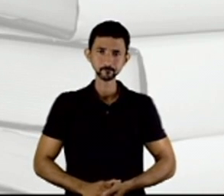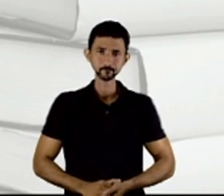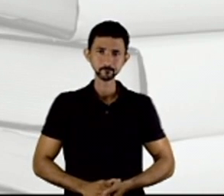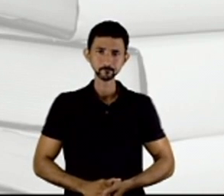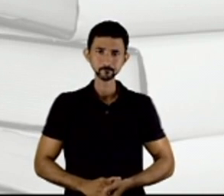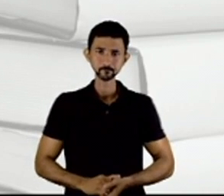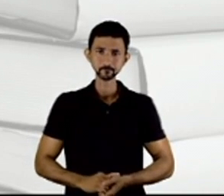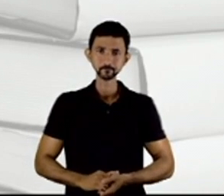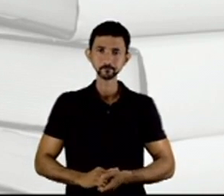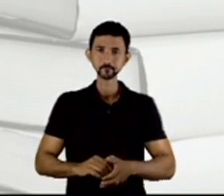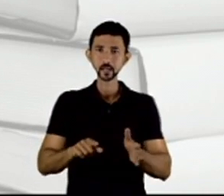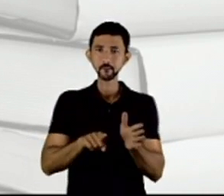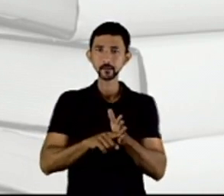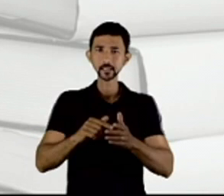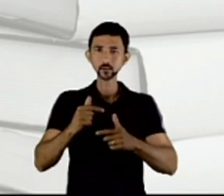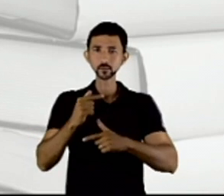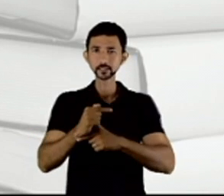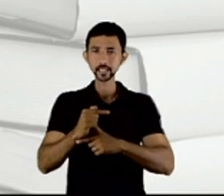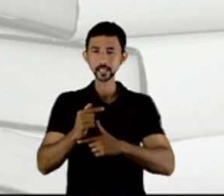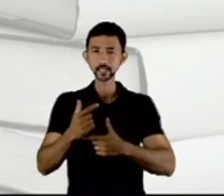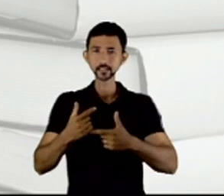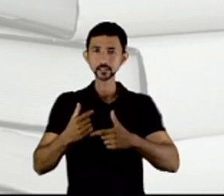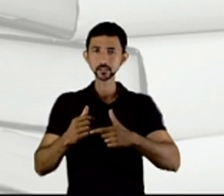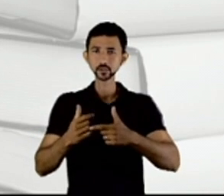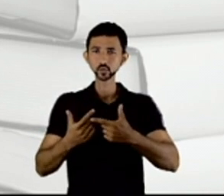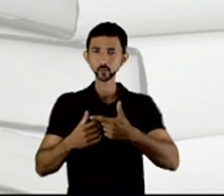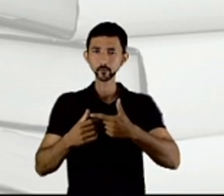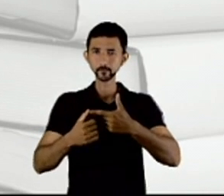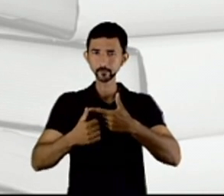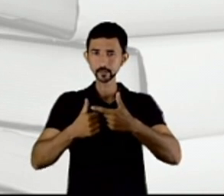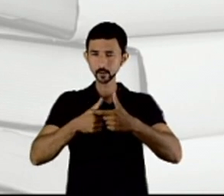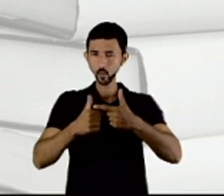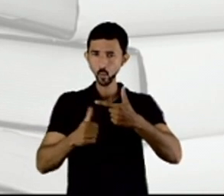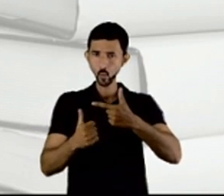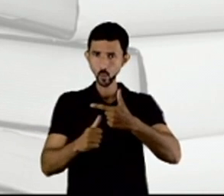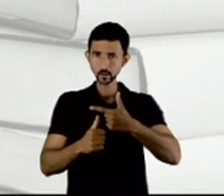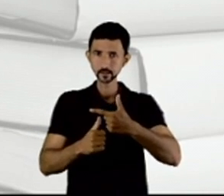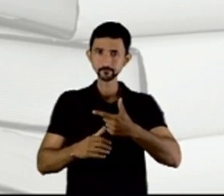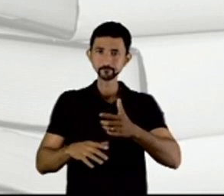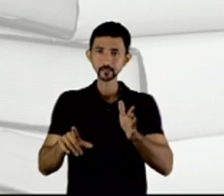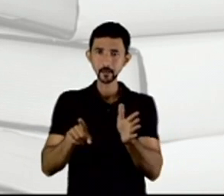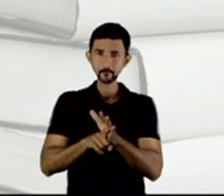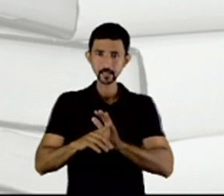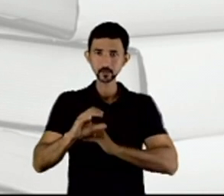menos 7 sobre 11, ou menos 7 onzeavos, menos